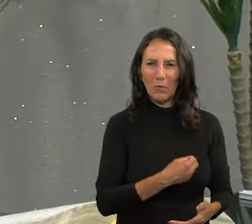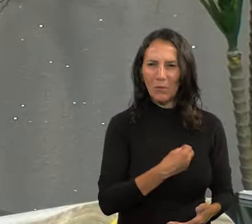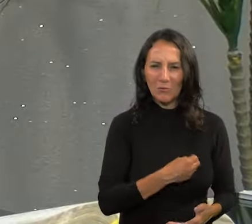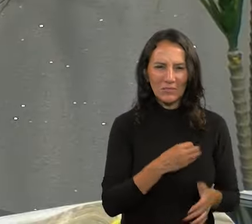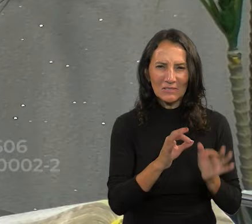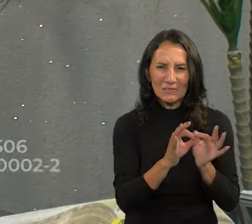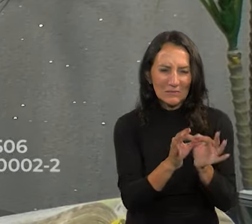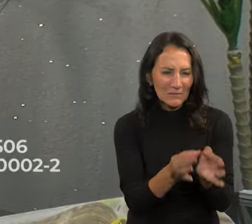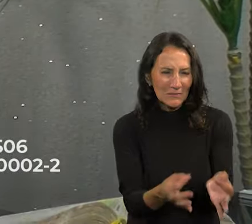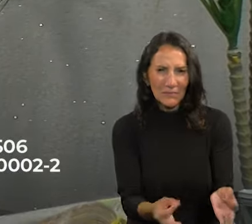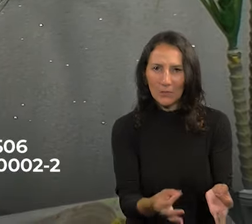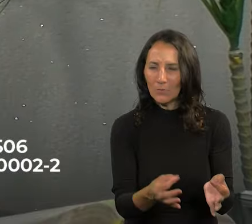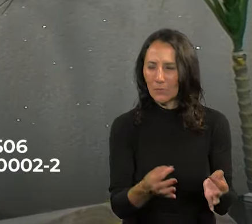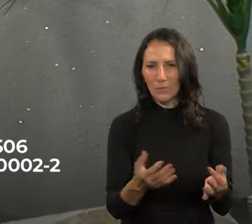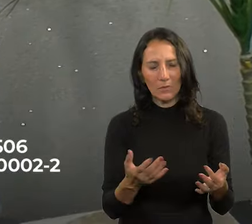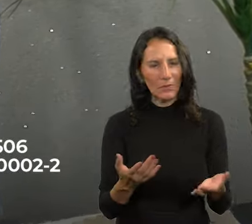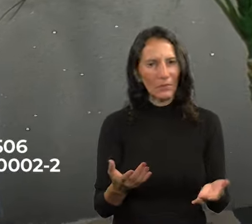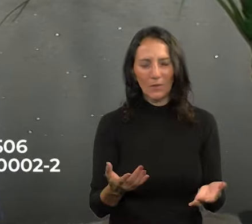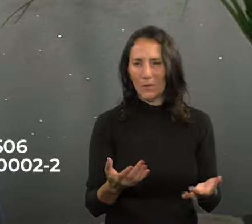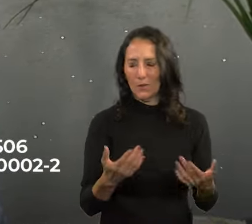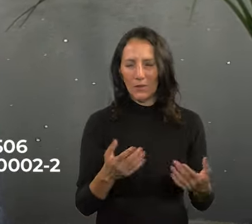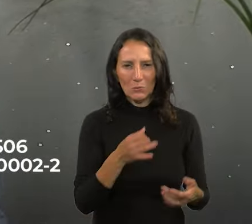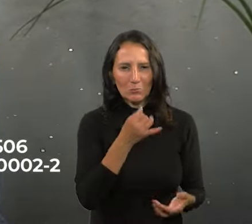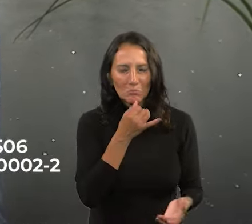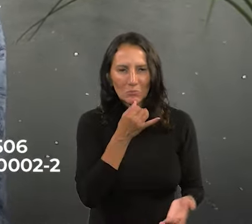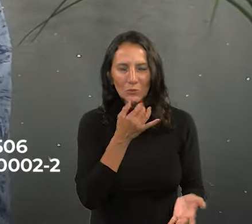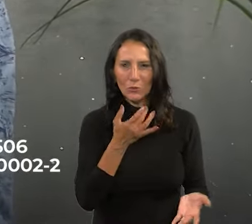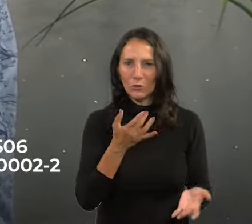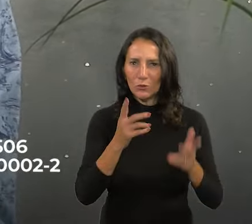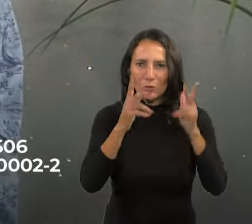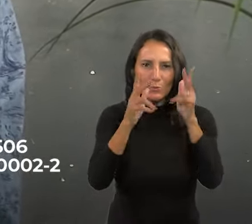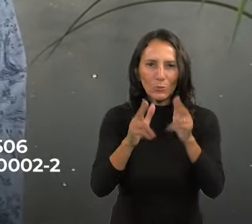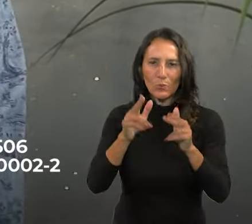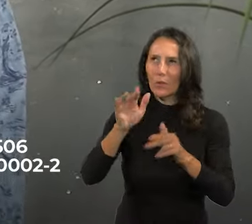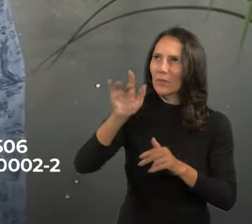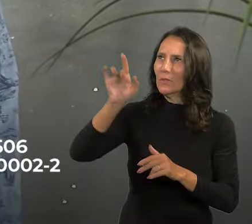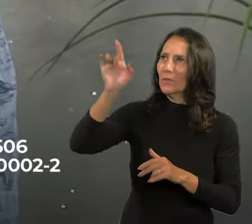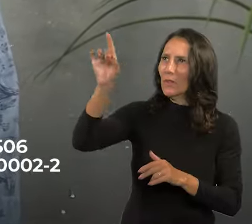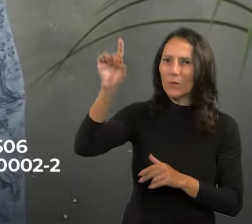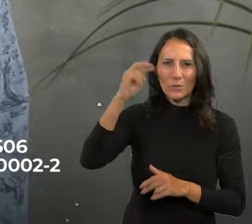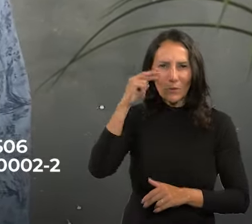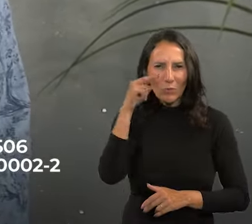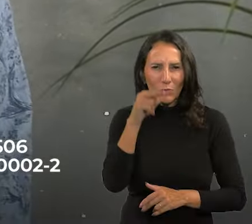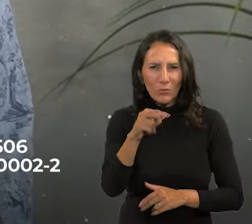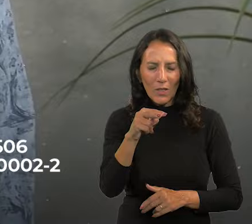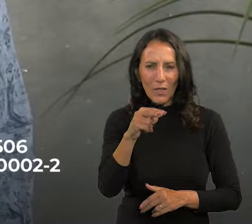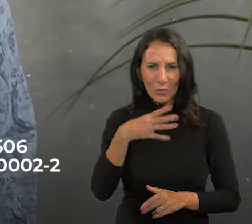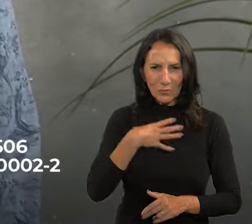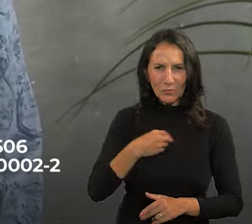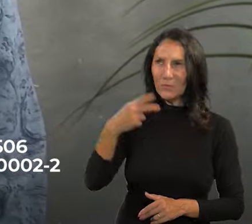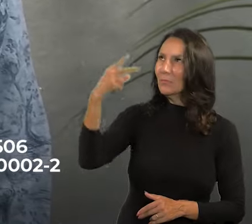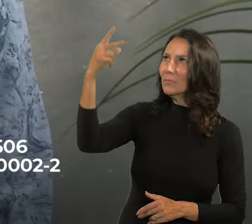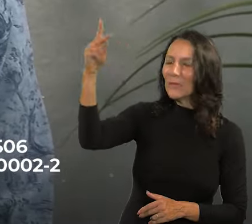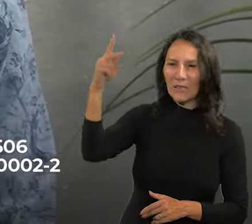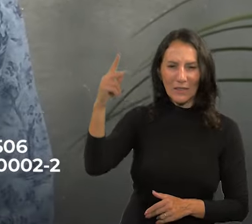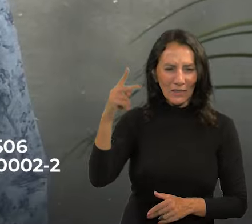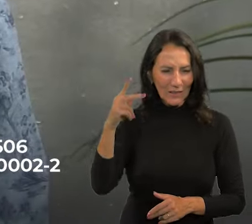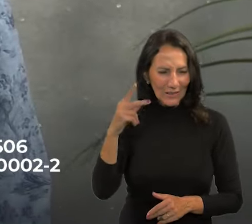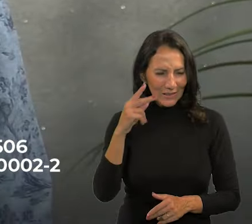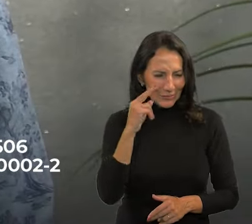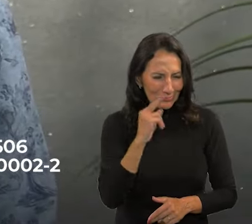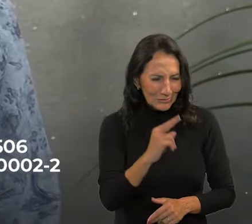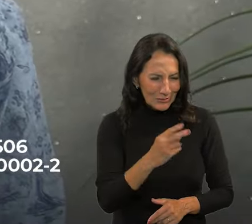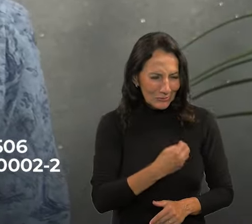A mesma coisa acontece com Deus. Quando ele vê os seus filhos vivendo uma vida que não tem nada a ver